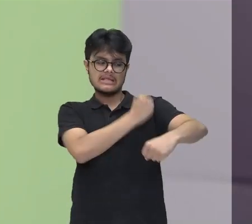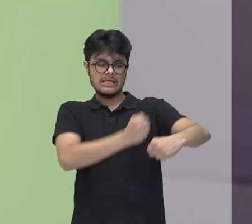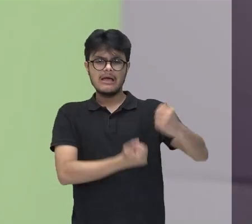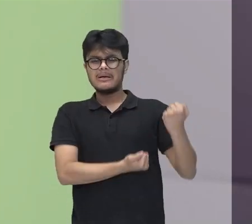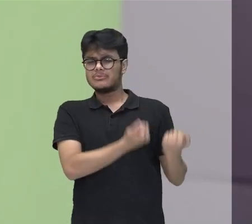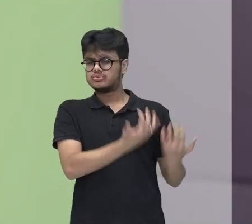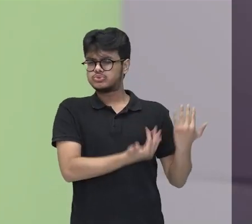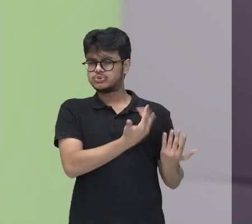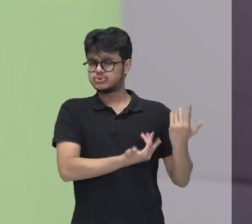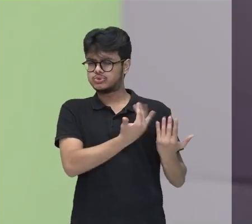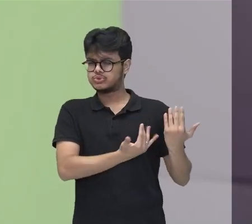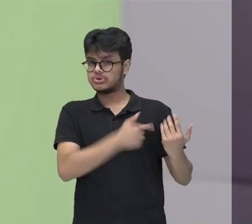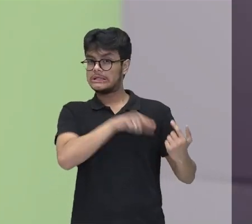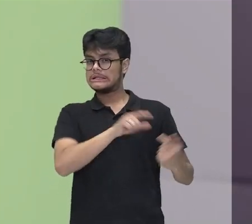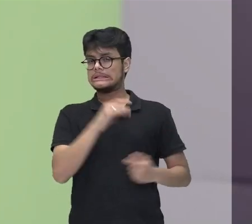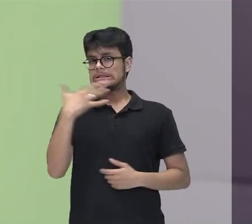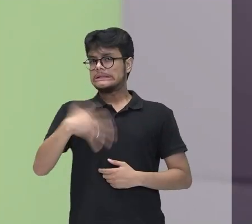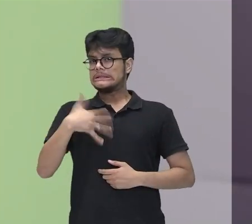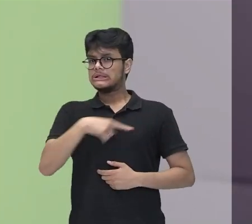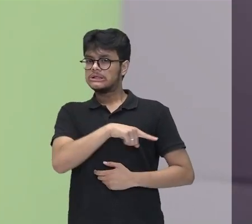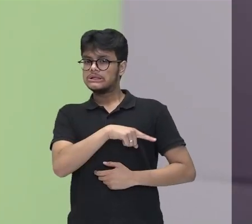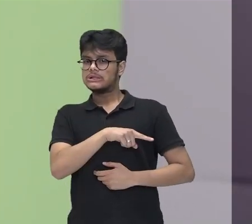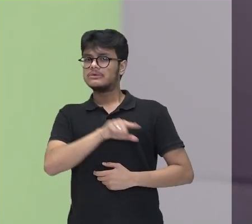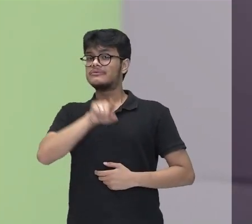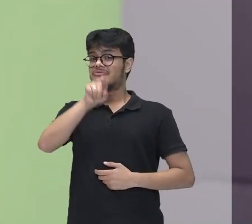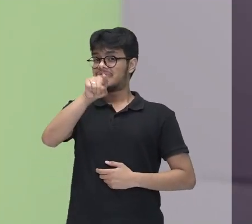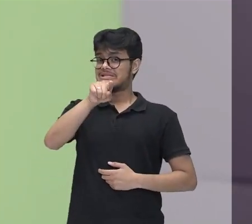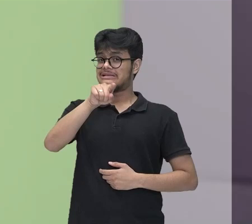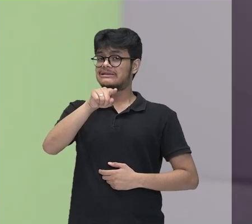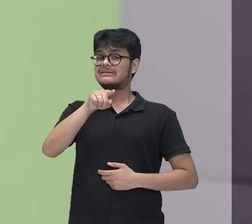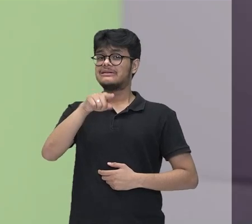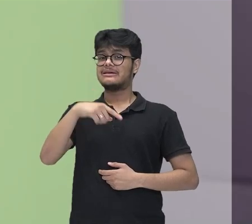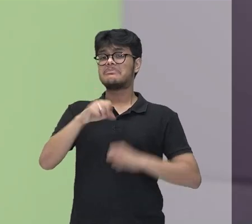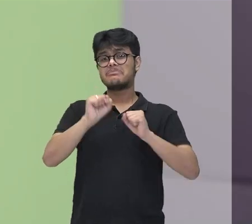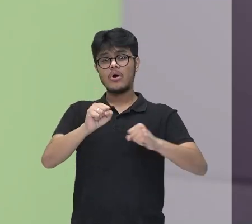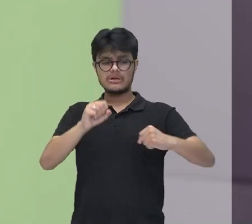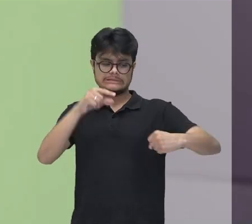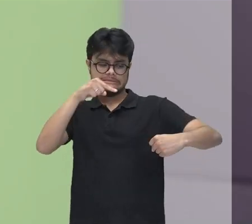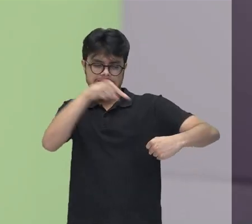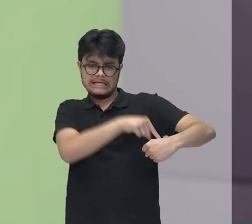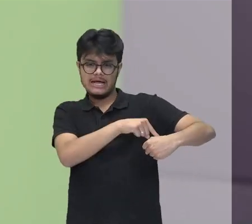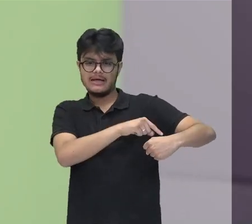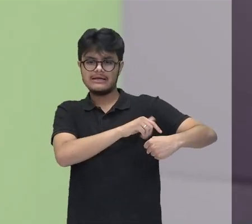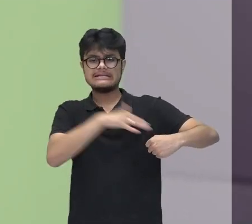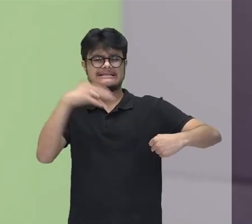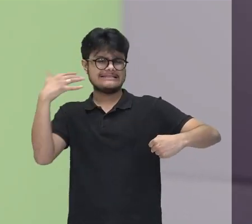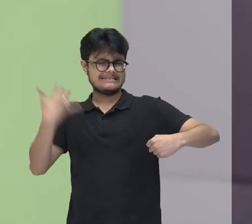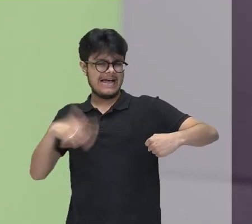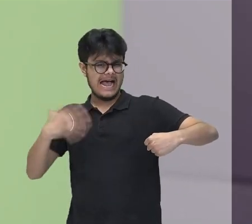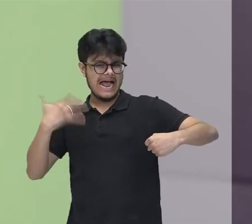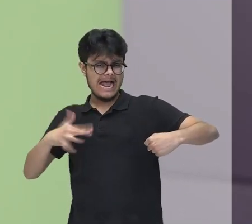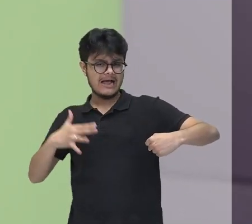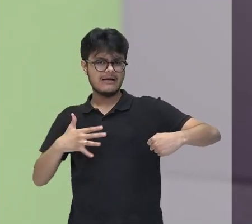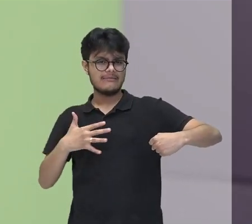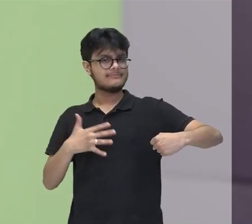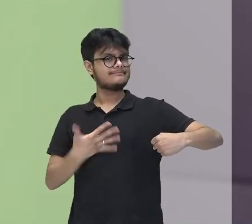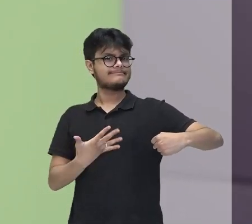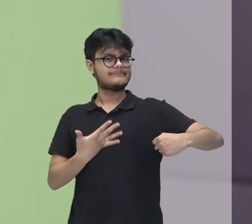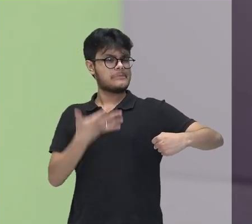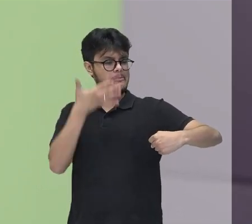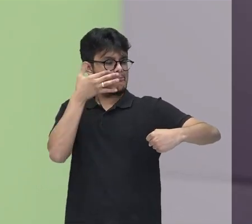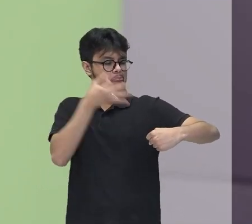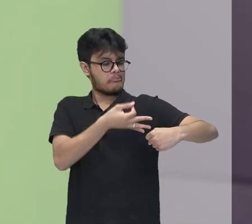muito aquecida, né? O que vai acontecer é que nós podemos tocar de forma desavisada